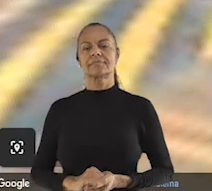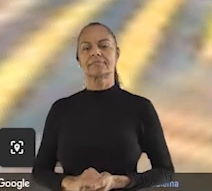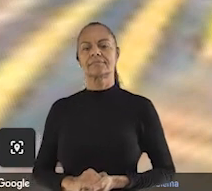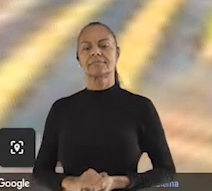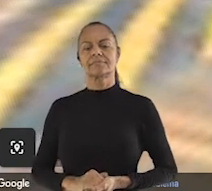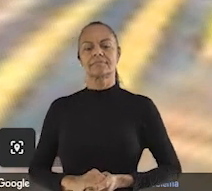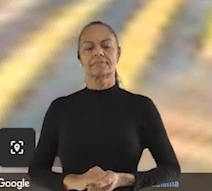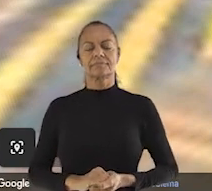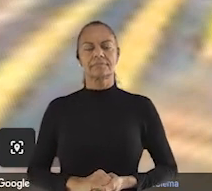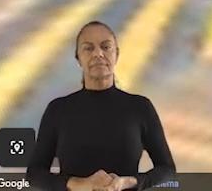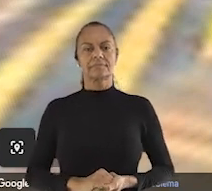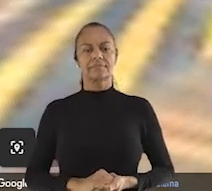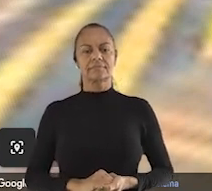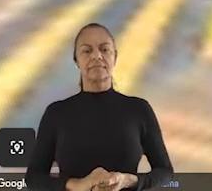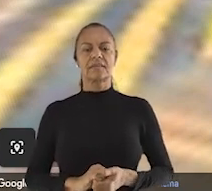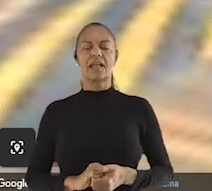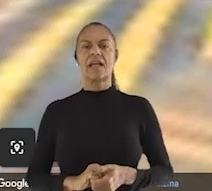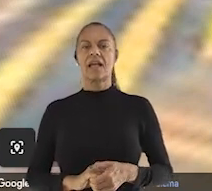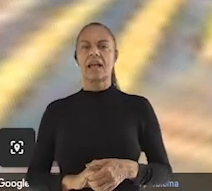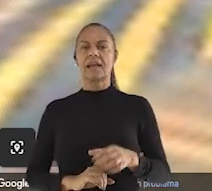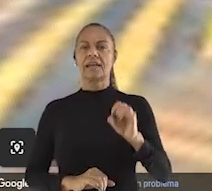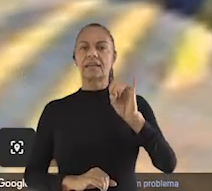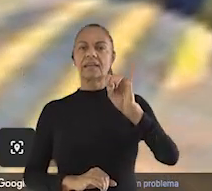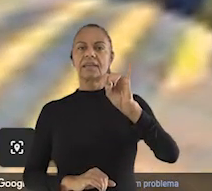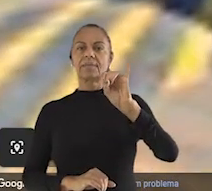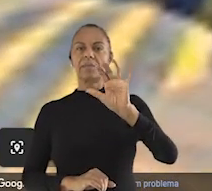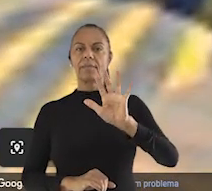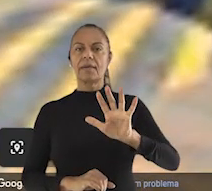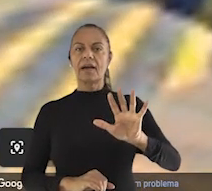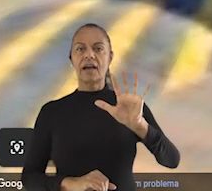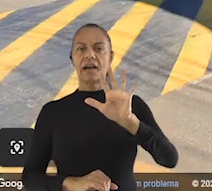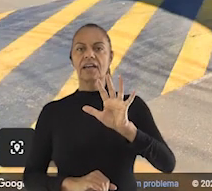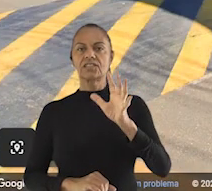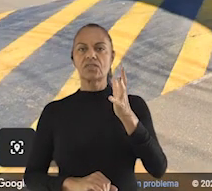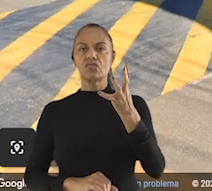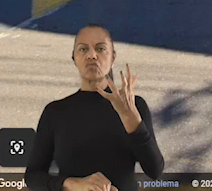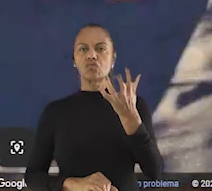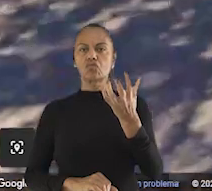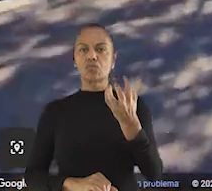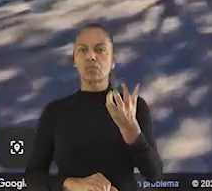Tá carregando a imagem, pode demorar um pouquinho.